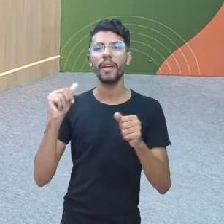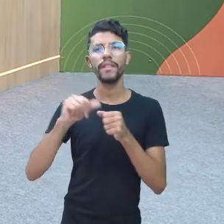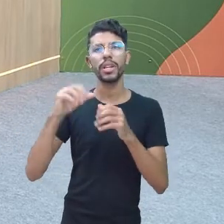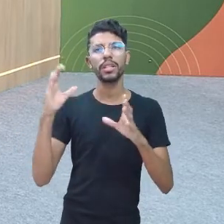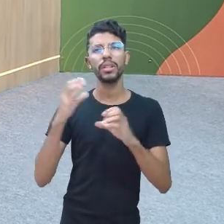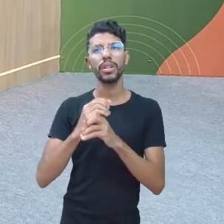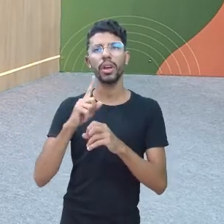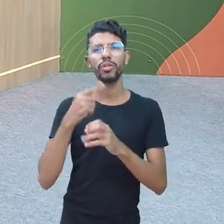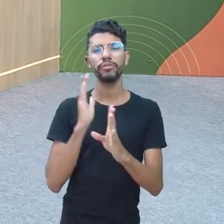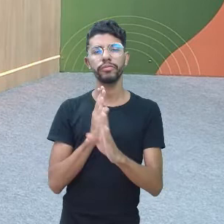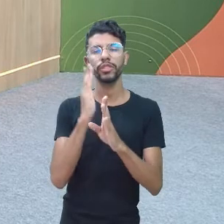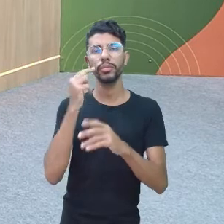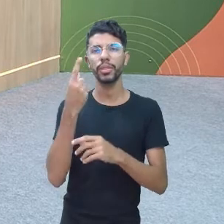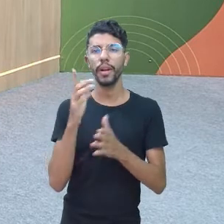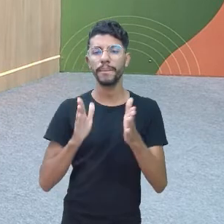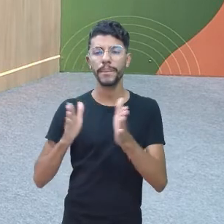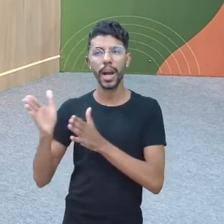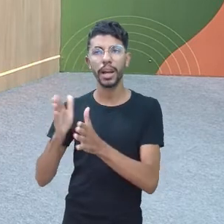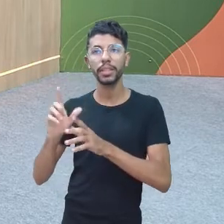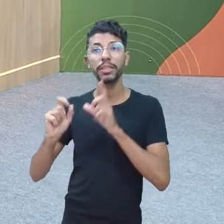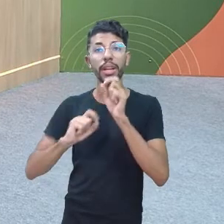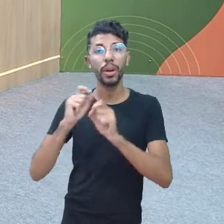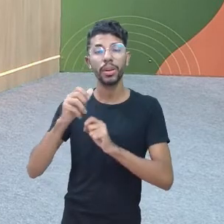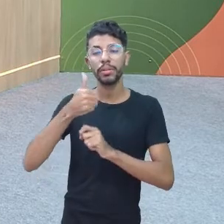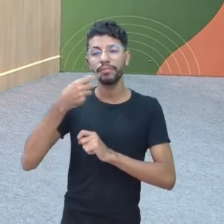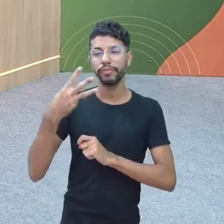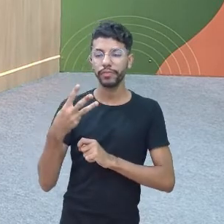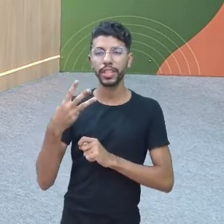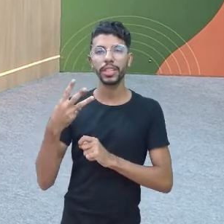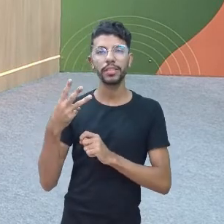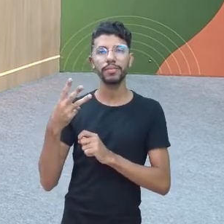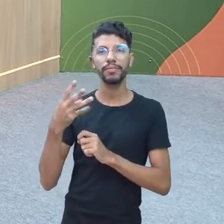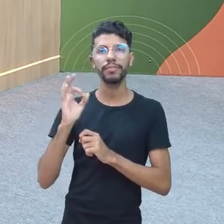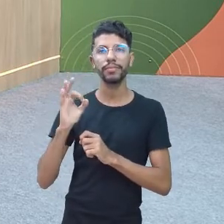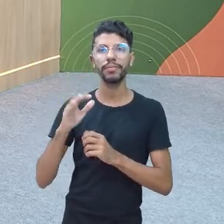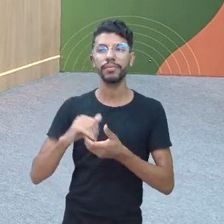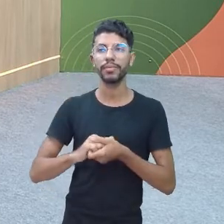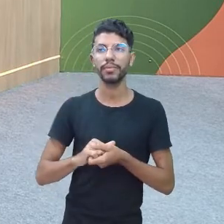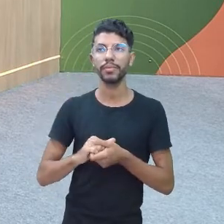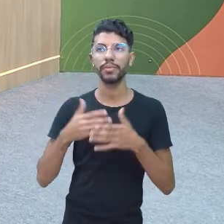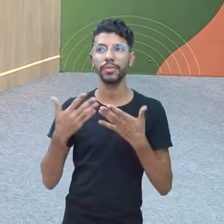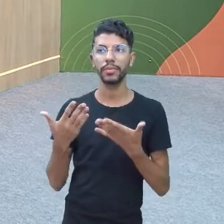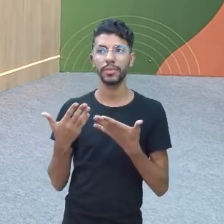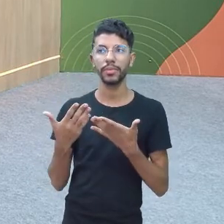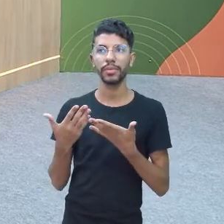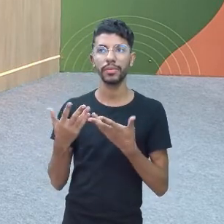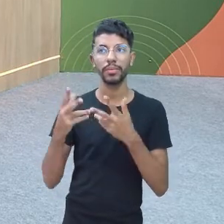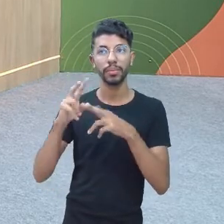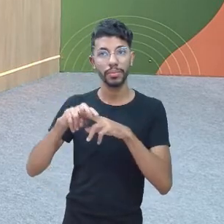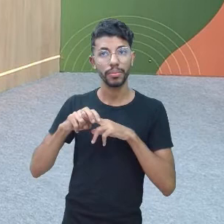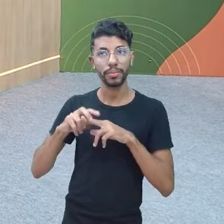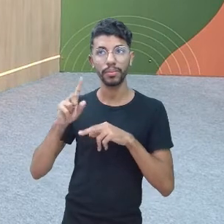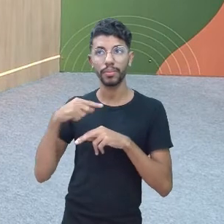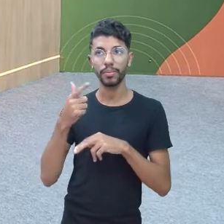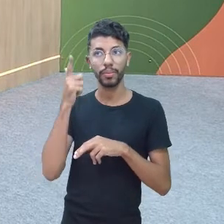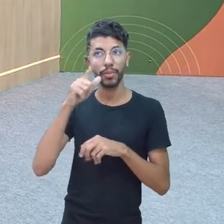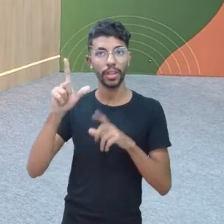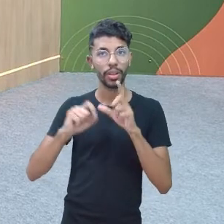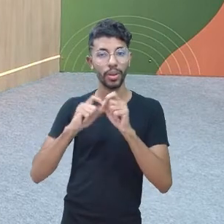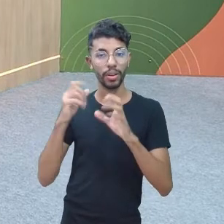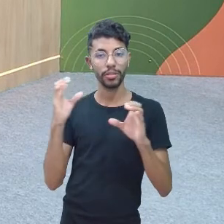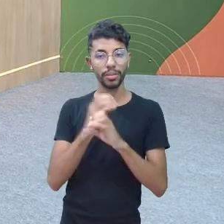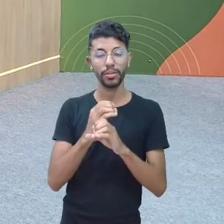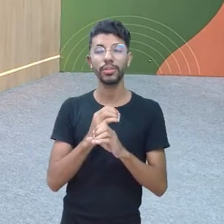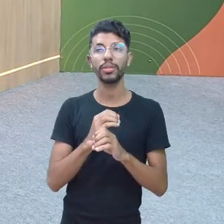uma parte. Uma parte disso eram 13 no total, né? Daí, a gente conseguiu concluir que eu ainda tinha que fazer